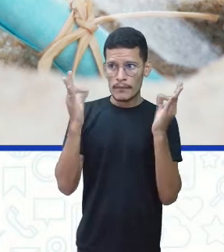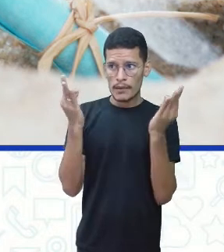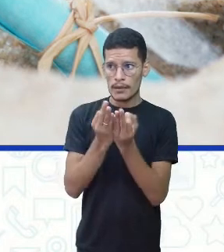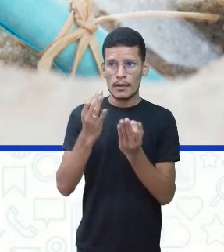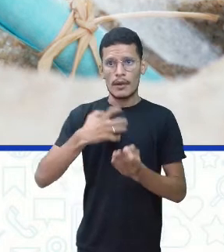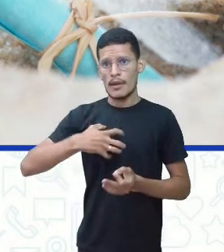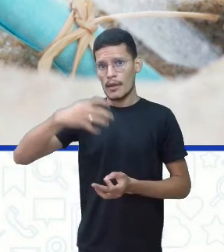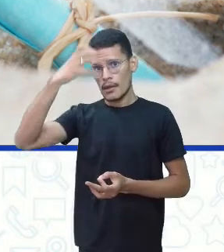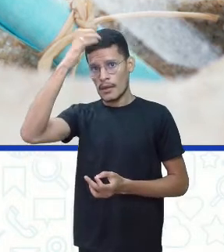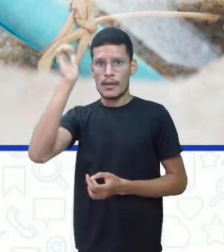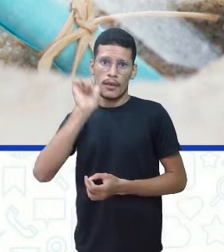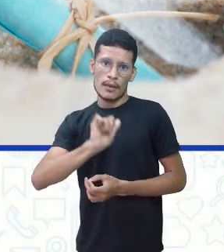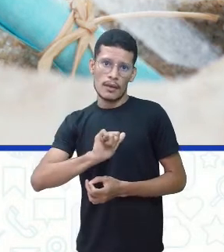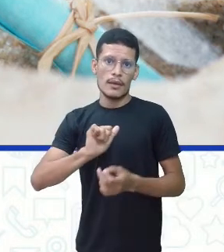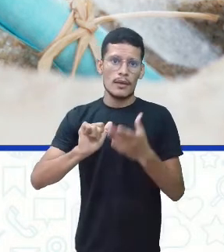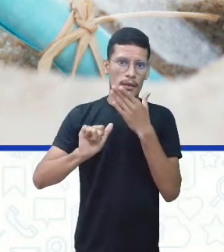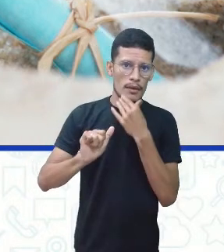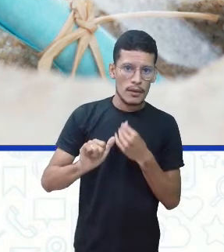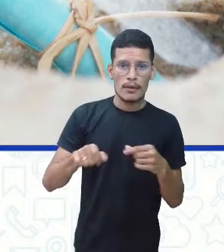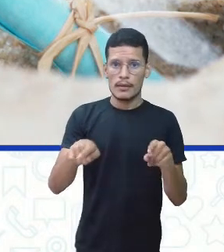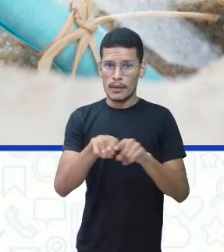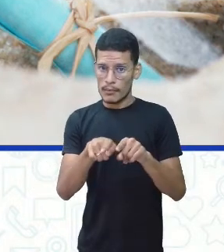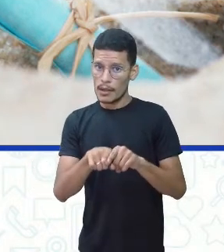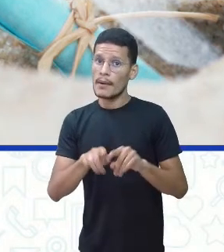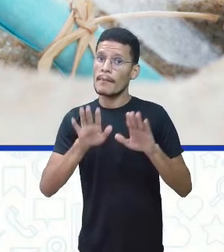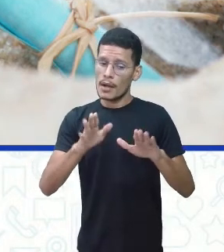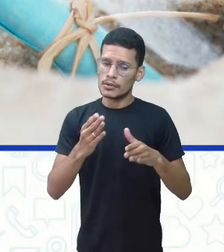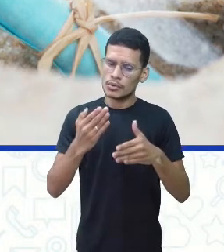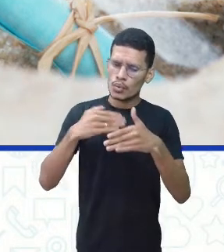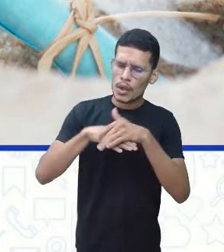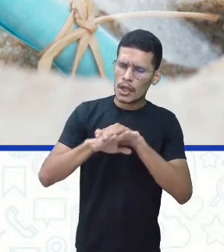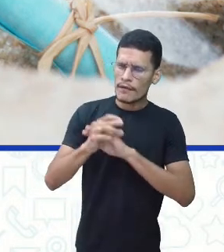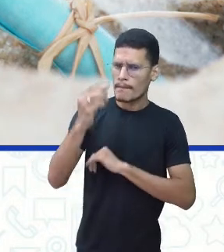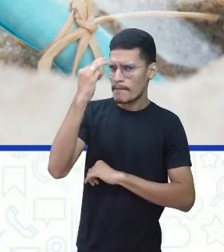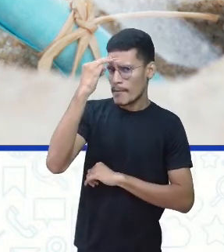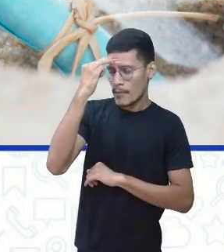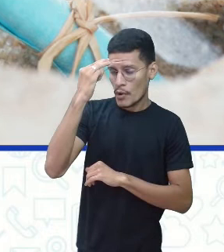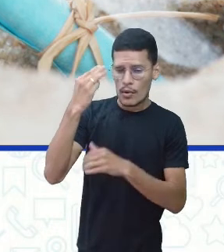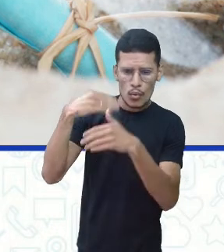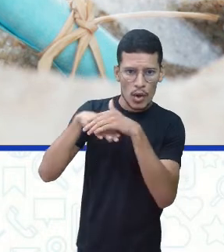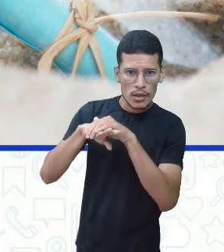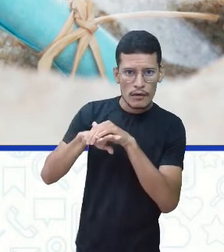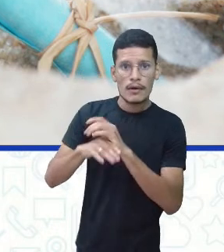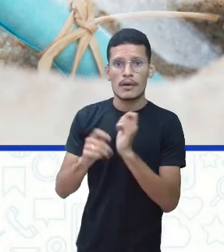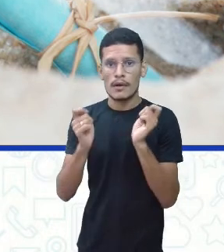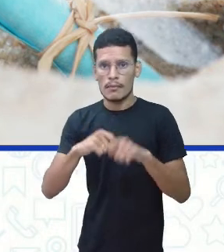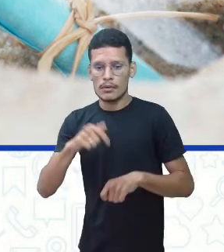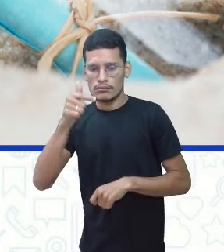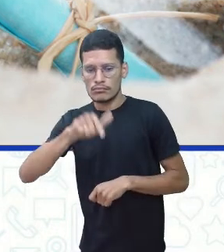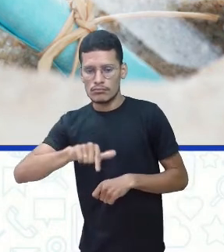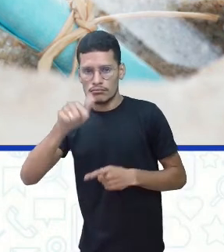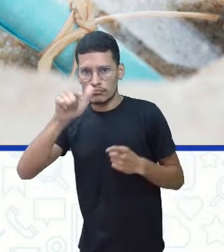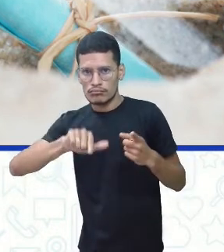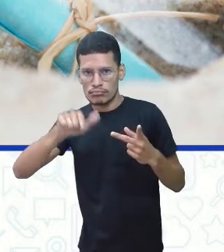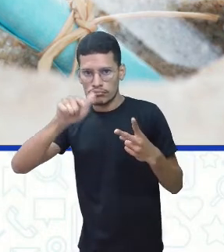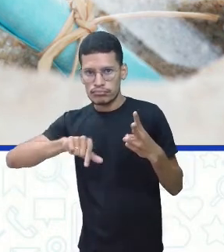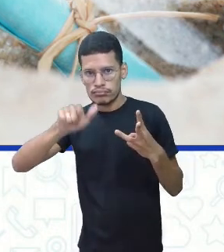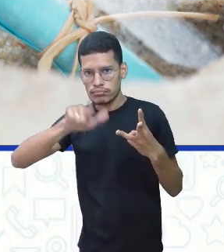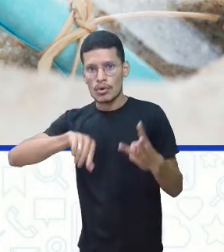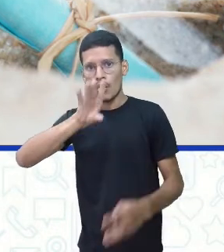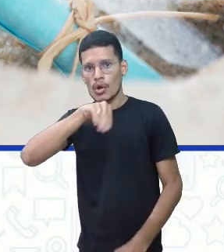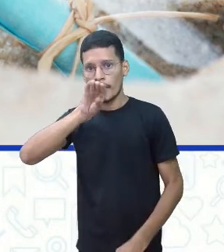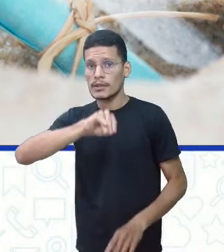imperial, de reis e tal. Mas eles guardavam em suas memórias e eles repetiam oralmente. Só que